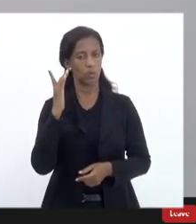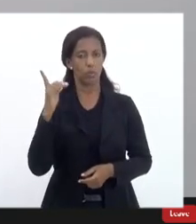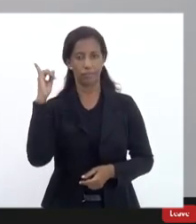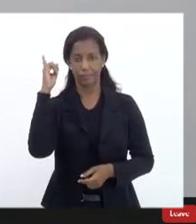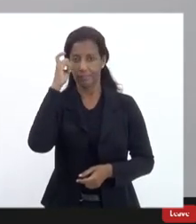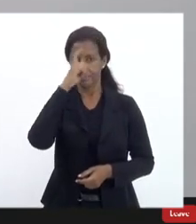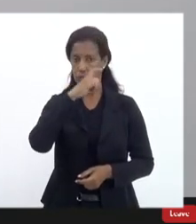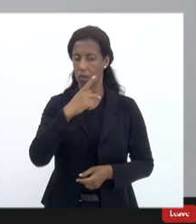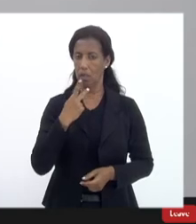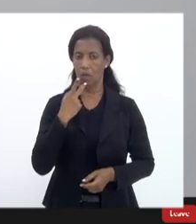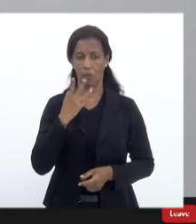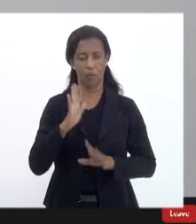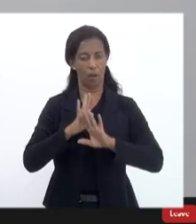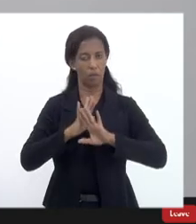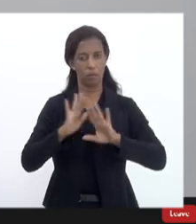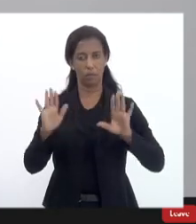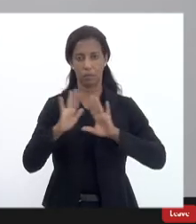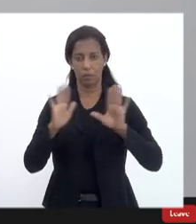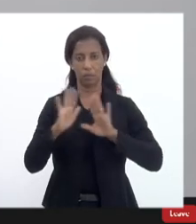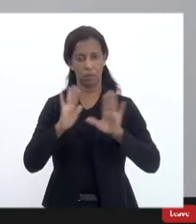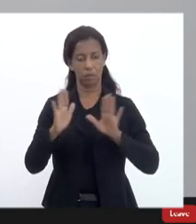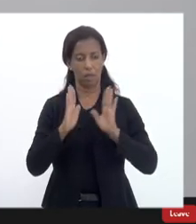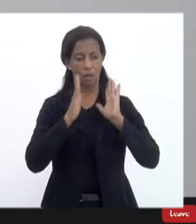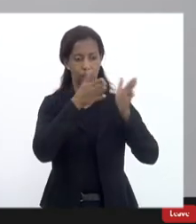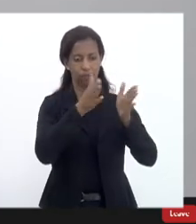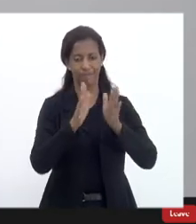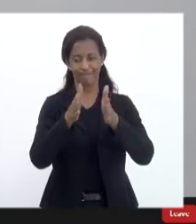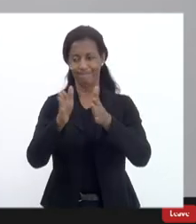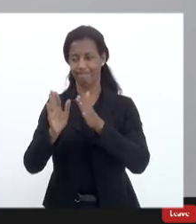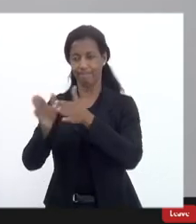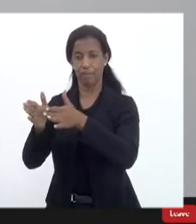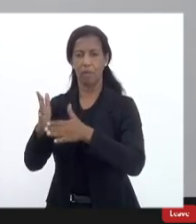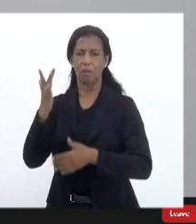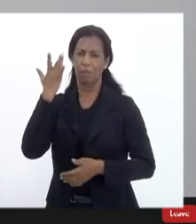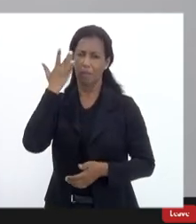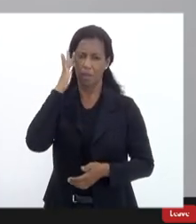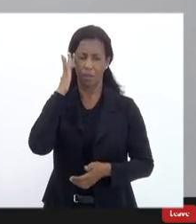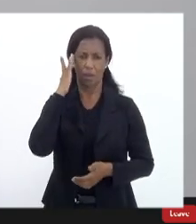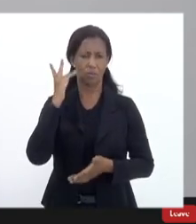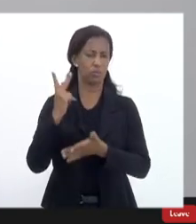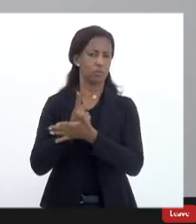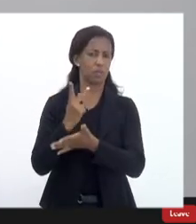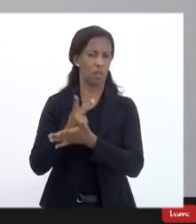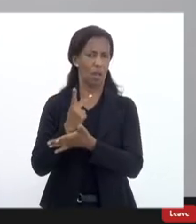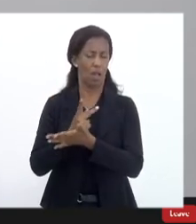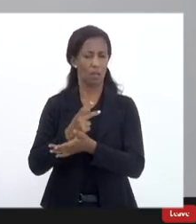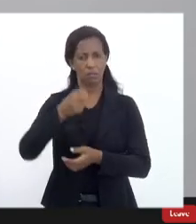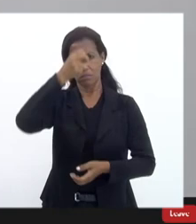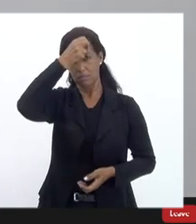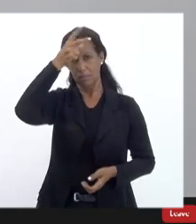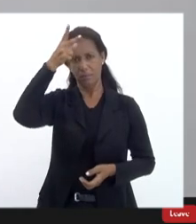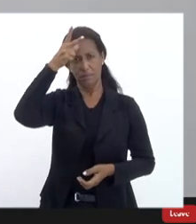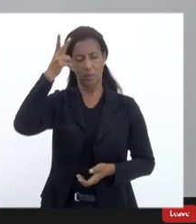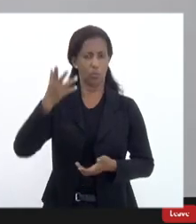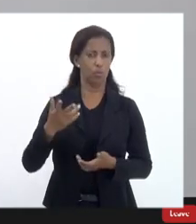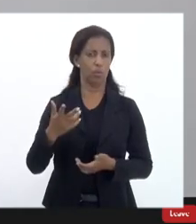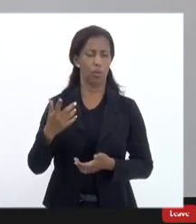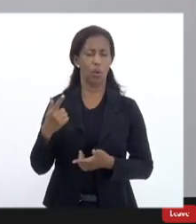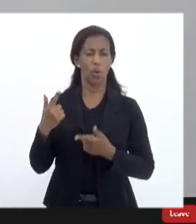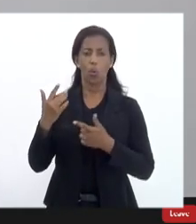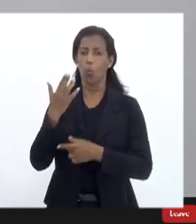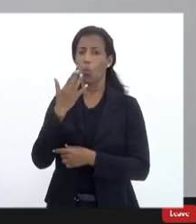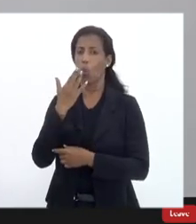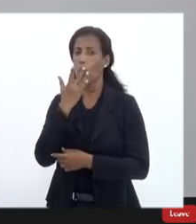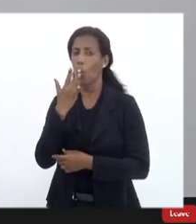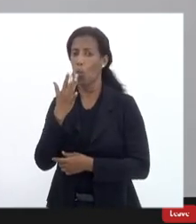uma grande imprudência, e não falo isto depreciando quem quer que seja, mas acho imprudente que municípios com risco alto e